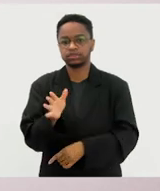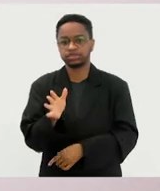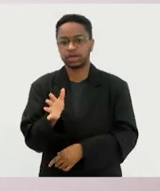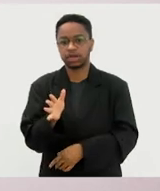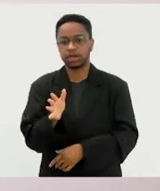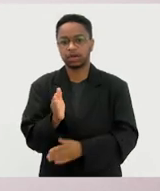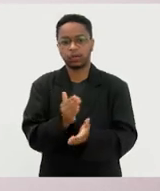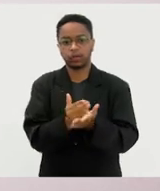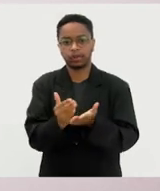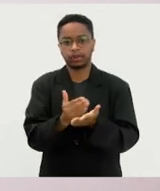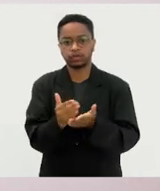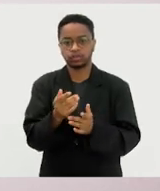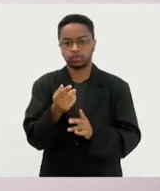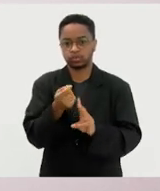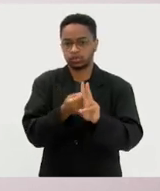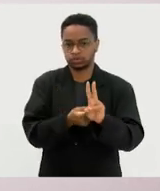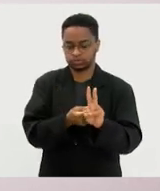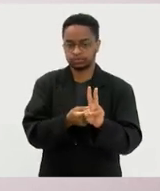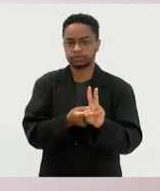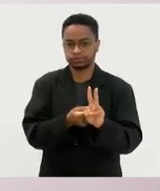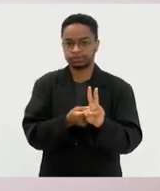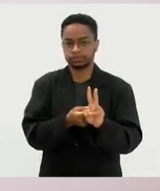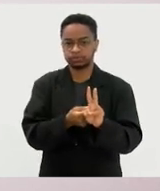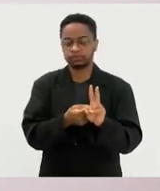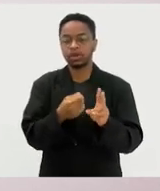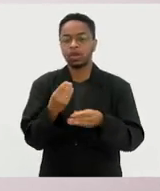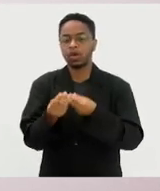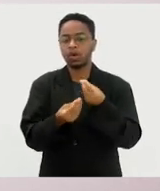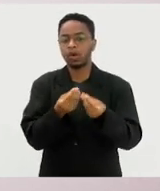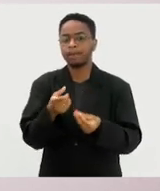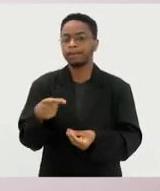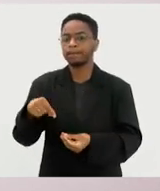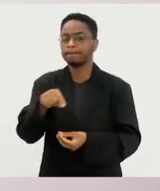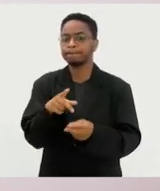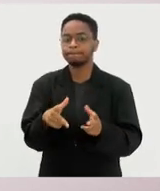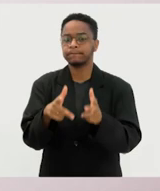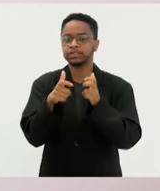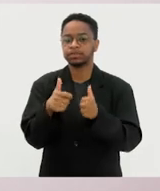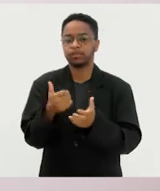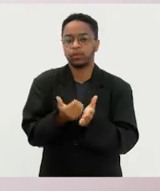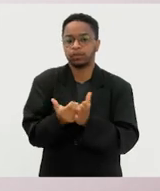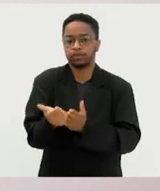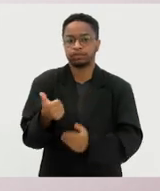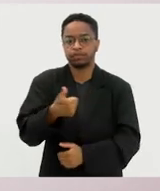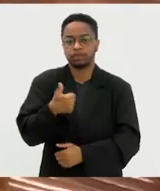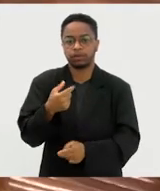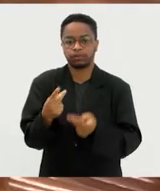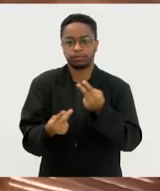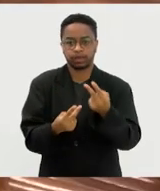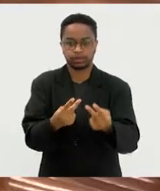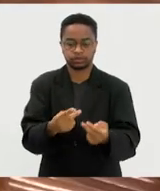nesse início de 2 meses? Né, e como é que vocês estão vendo esse início do primeiro bimestre?